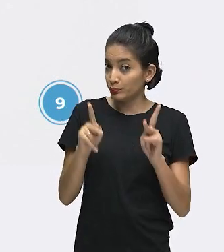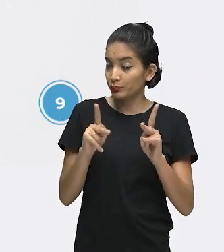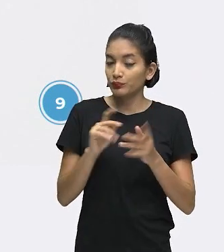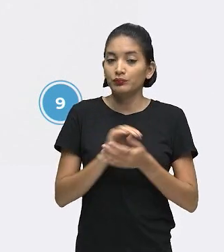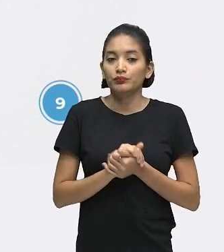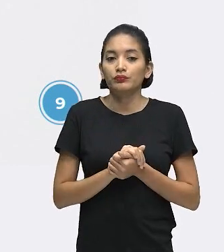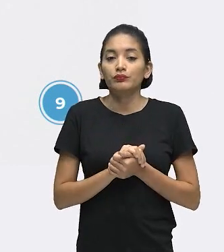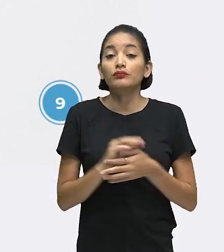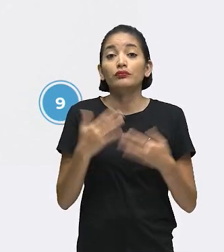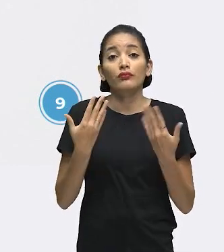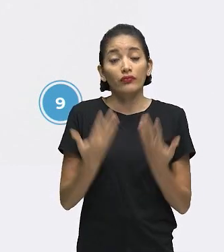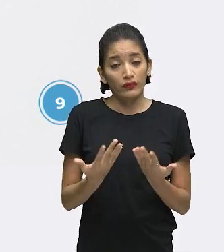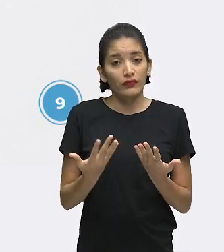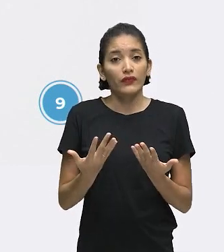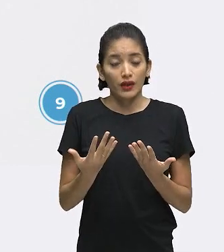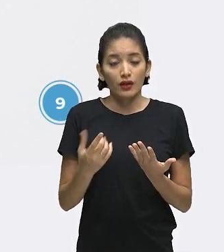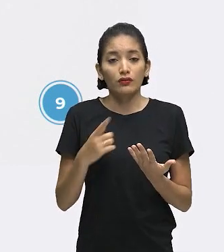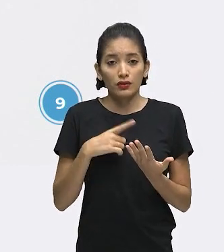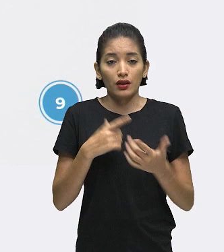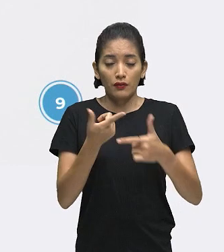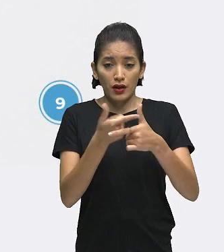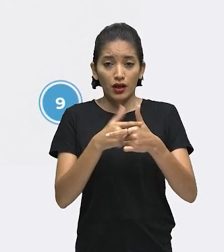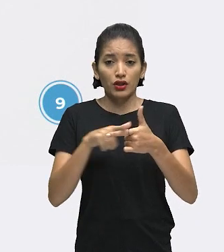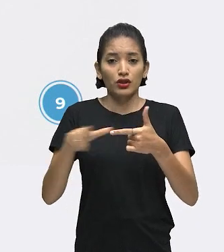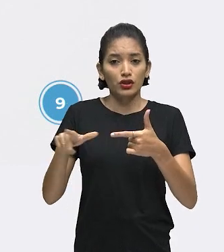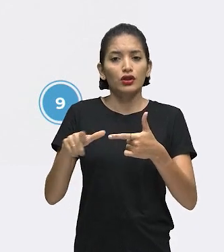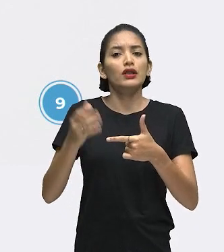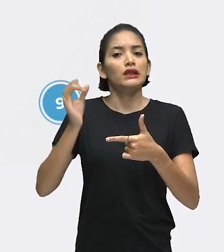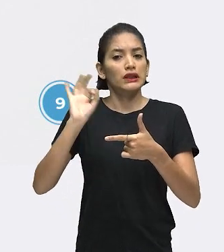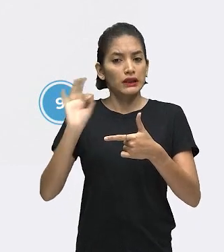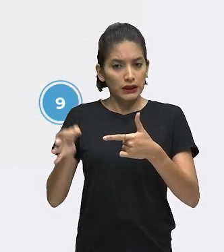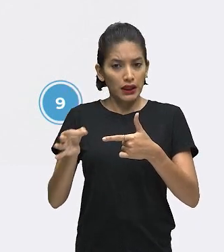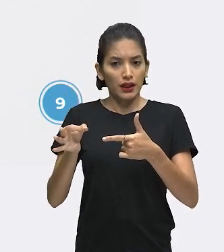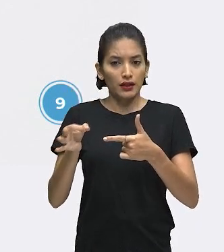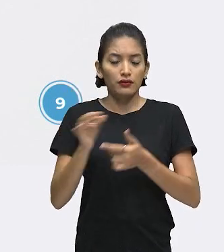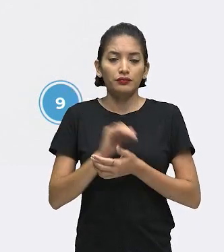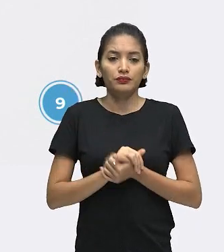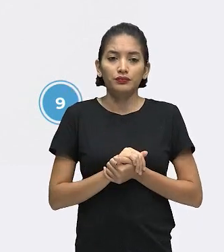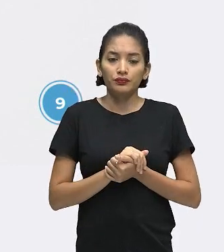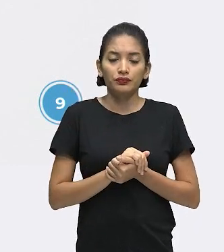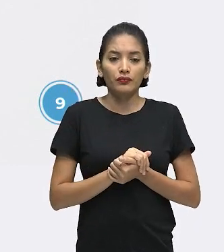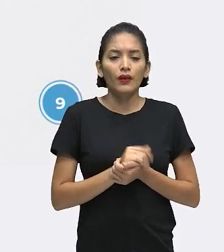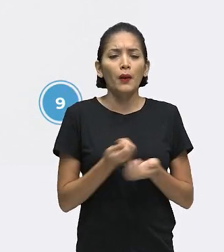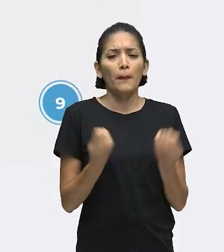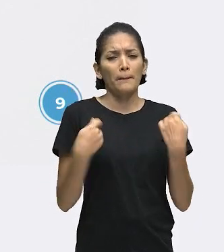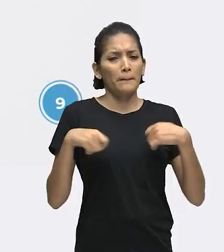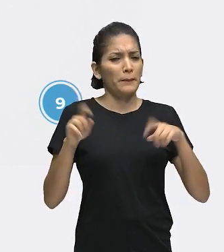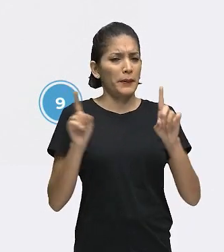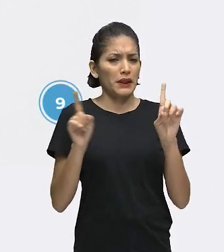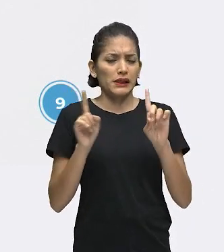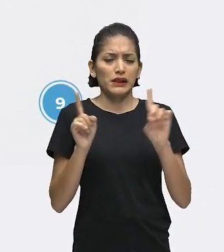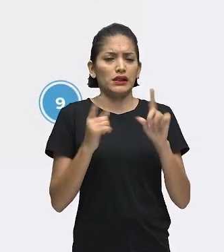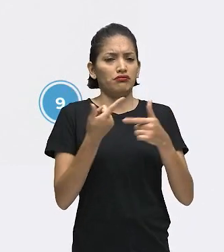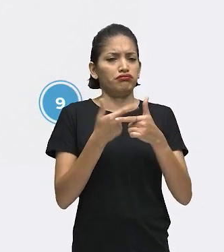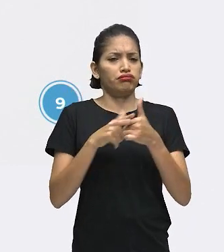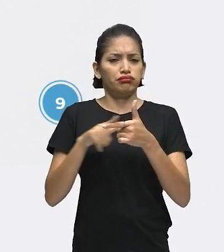Ou seja, nós temos uma divisão exata. A gente não precisa fazer a